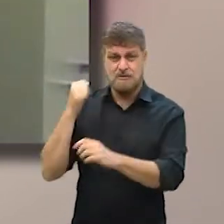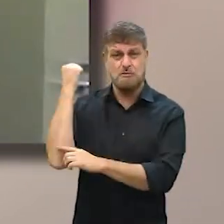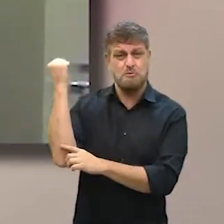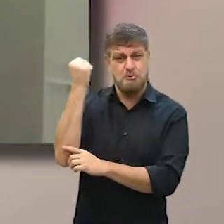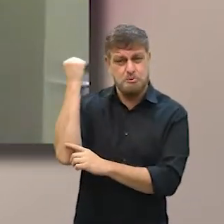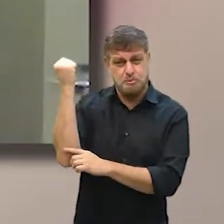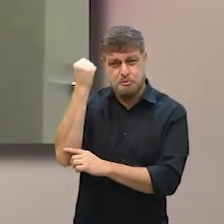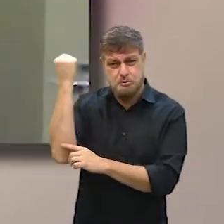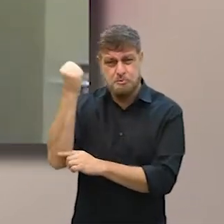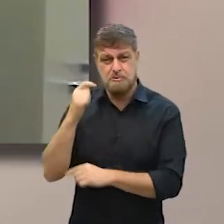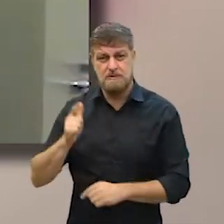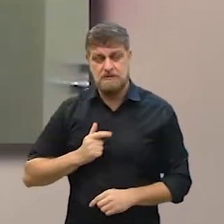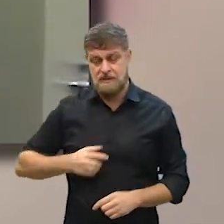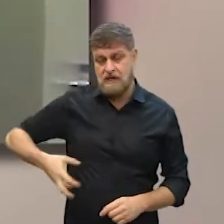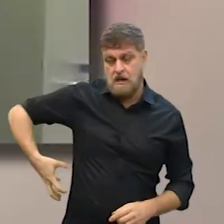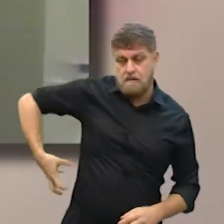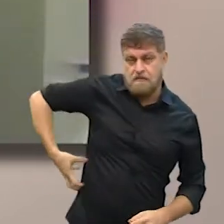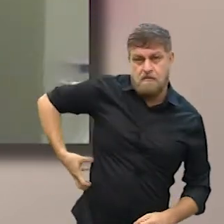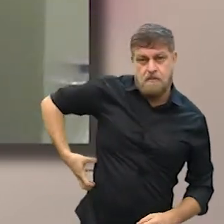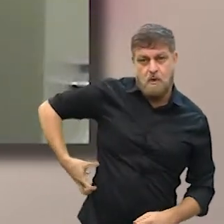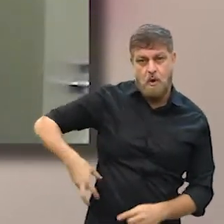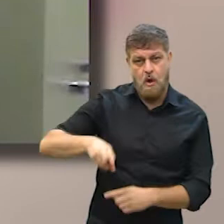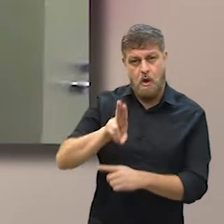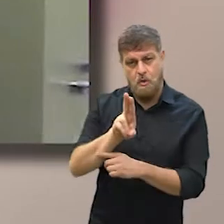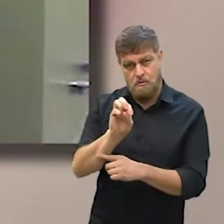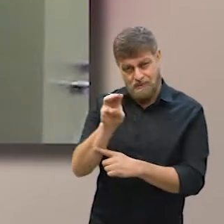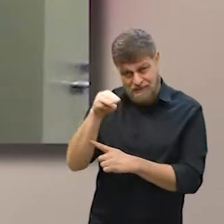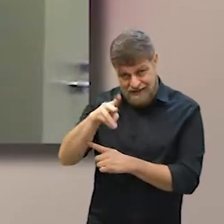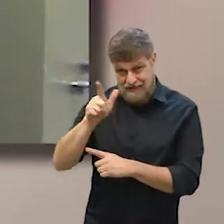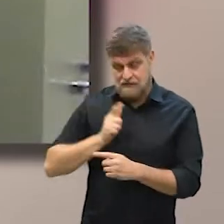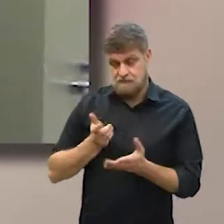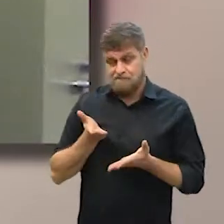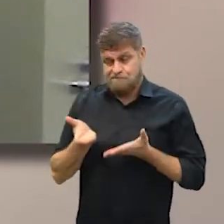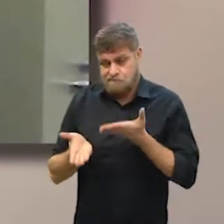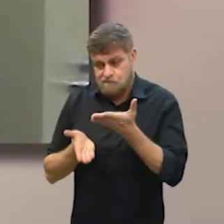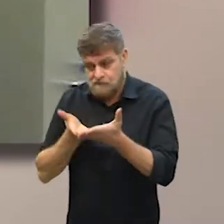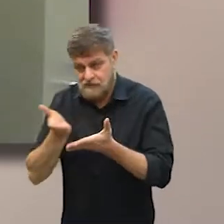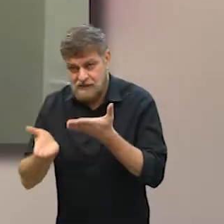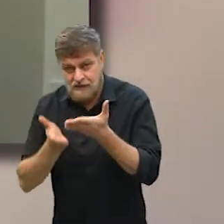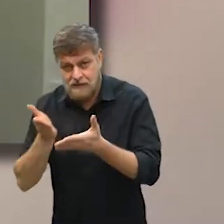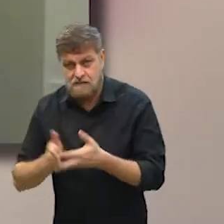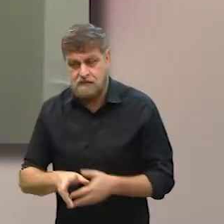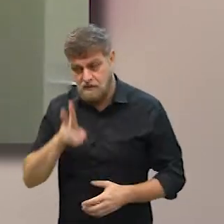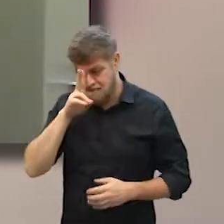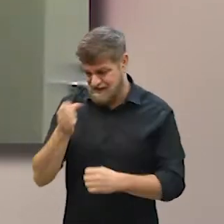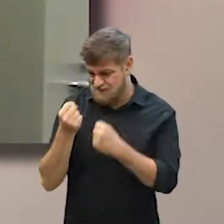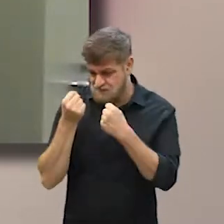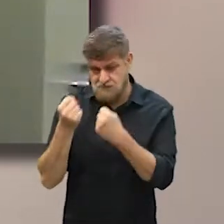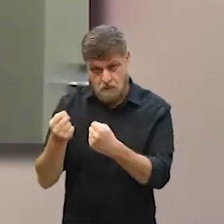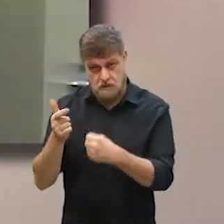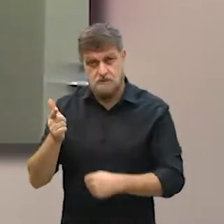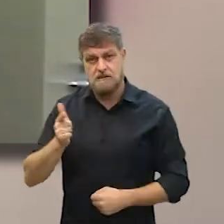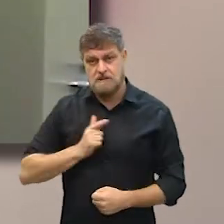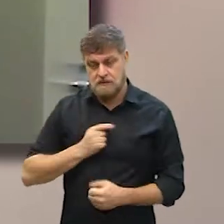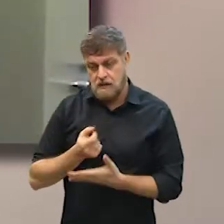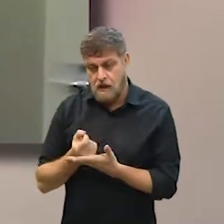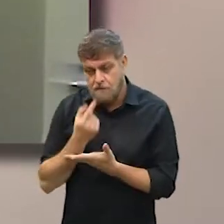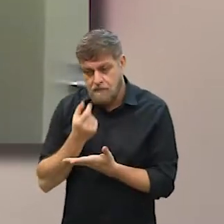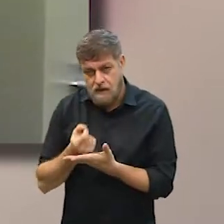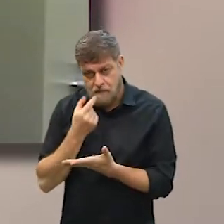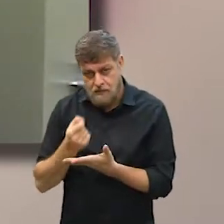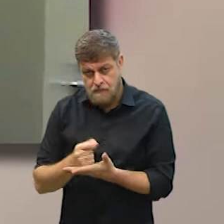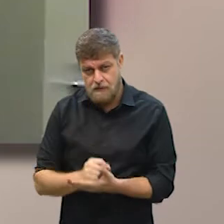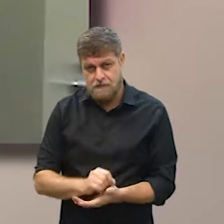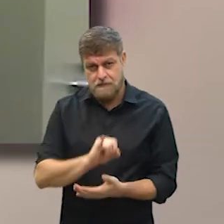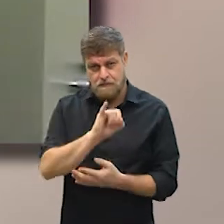manifestações mais graves que envolvem o ren por exemplo a envolve terapias a bem mais potentes em